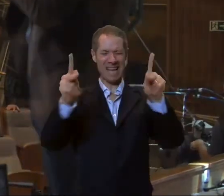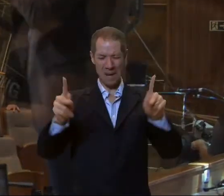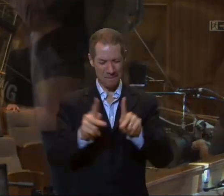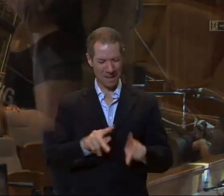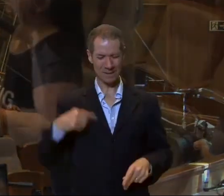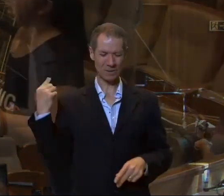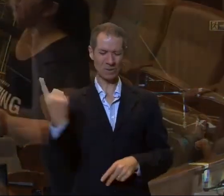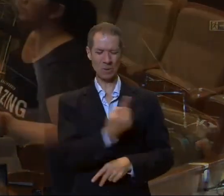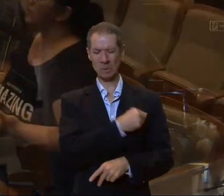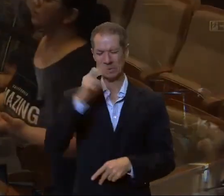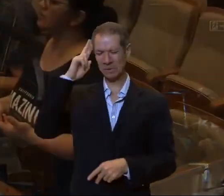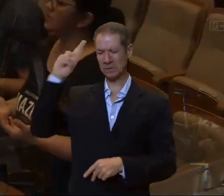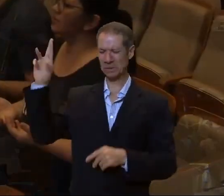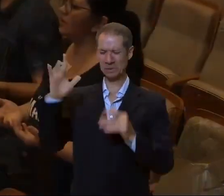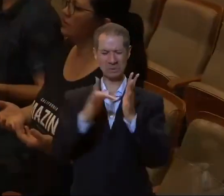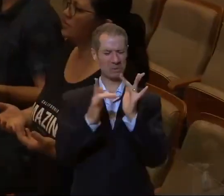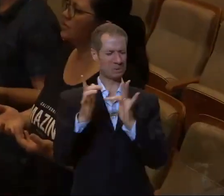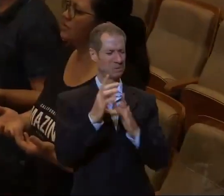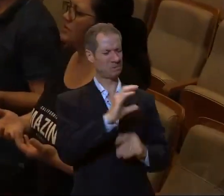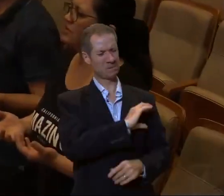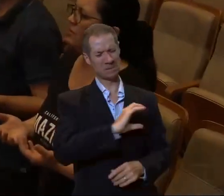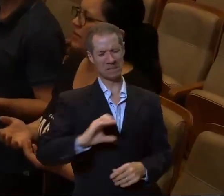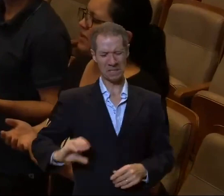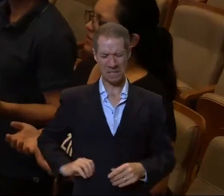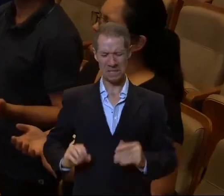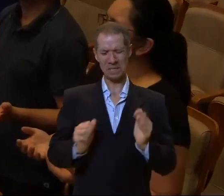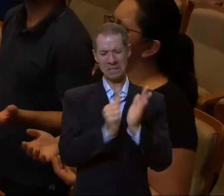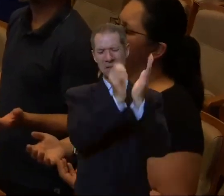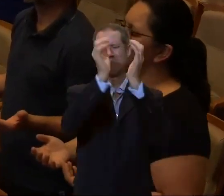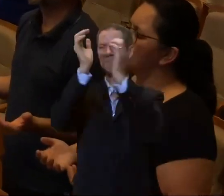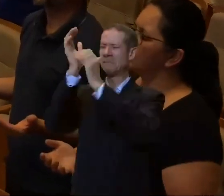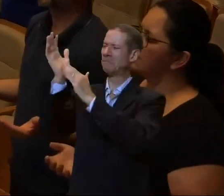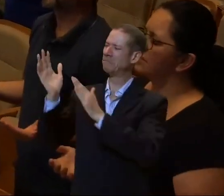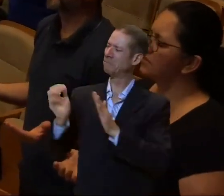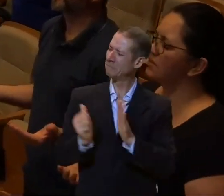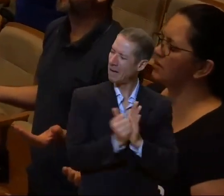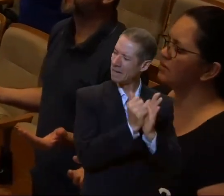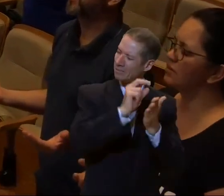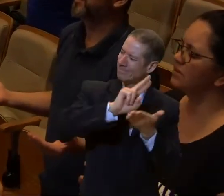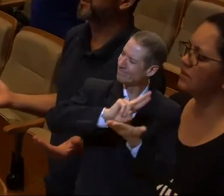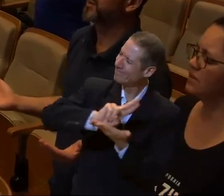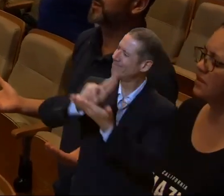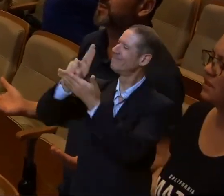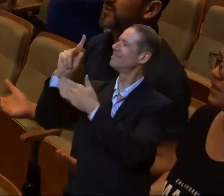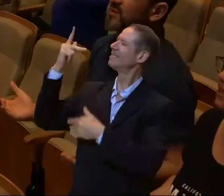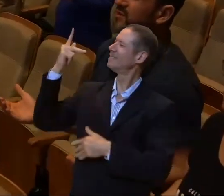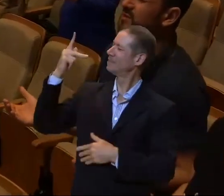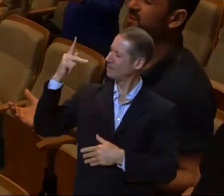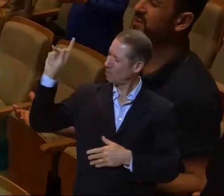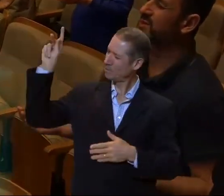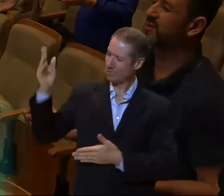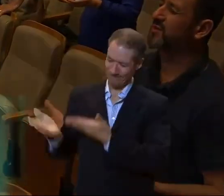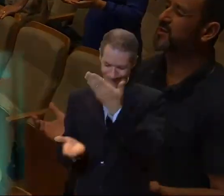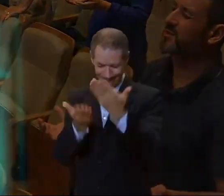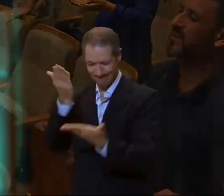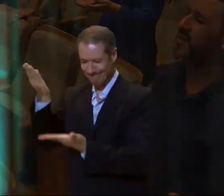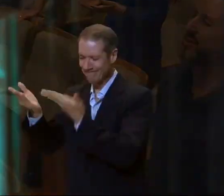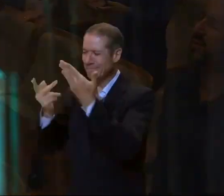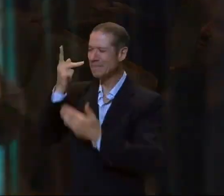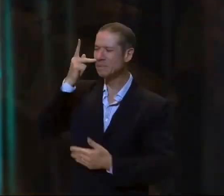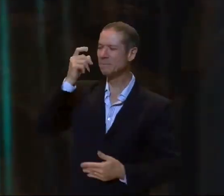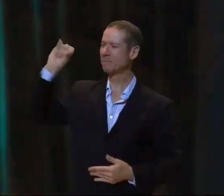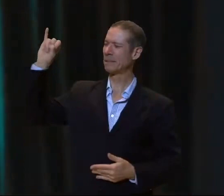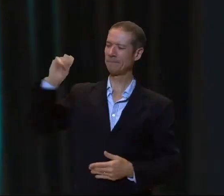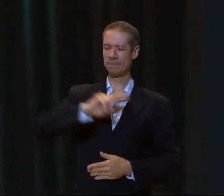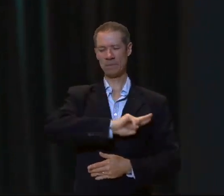paz de nosso Senhor Jesus Cristo. Louvado seja o teu nome. Te exaltamos, Pai,